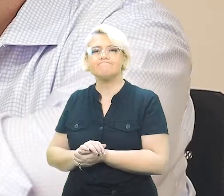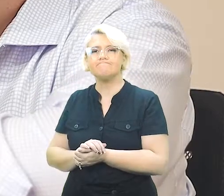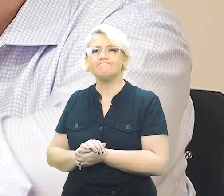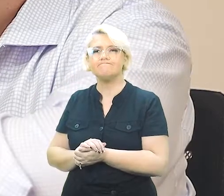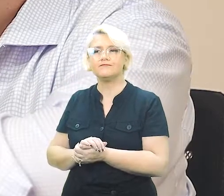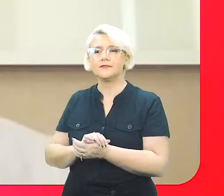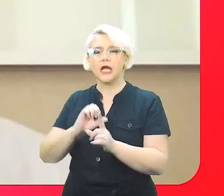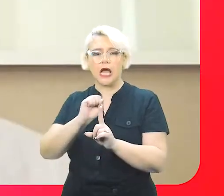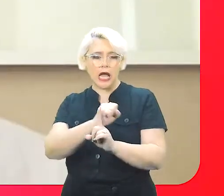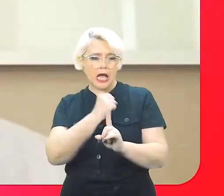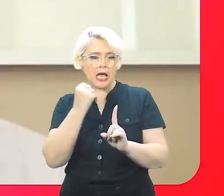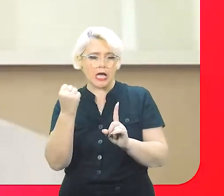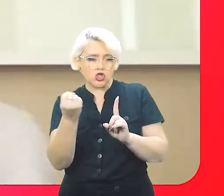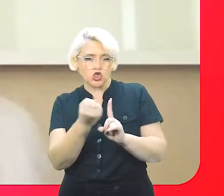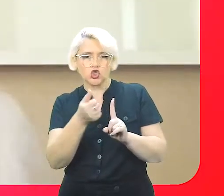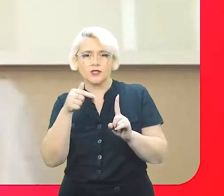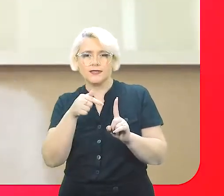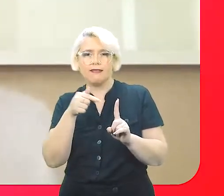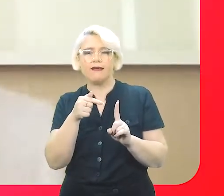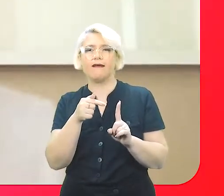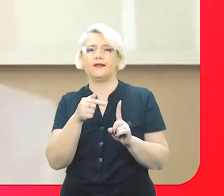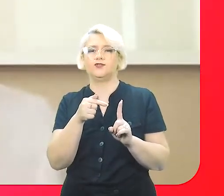a sociedade